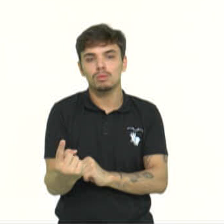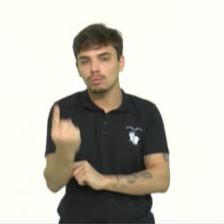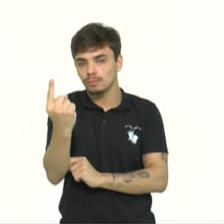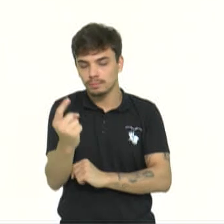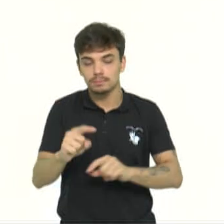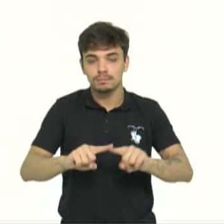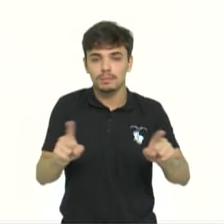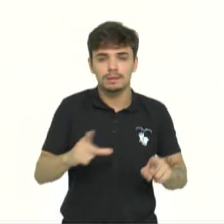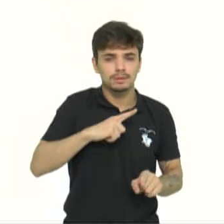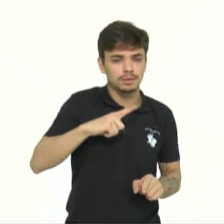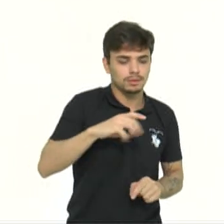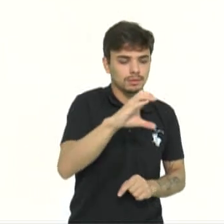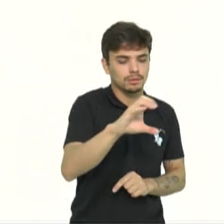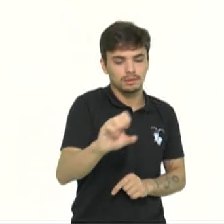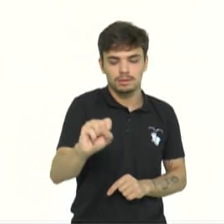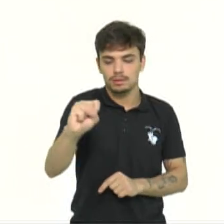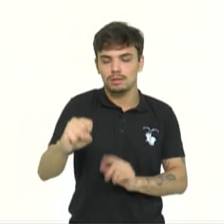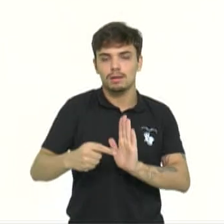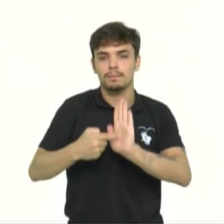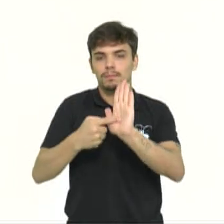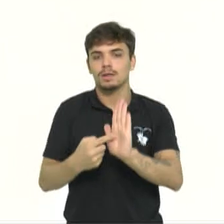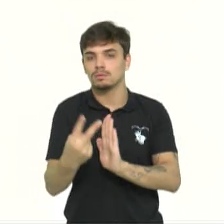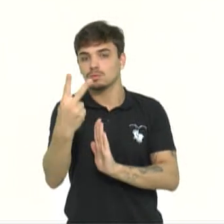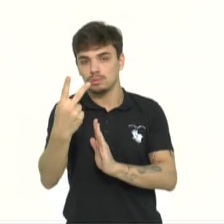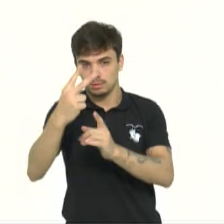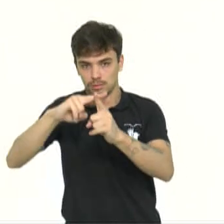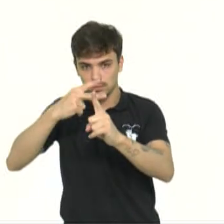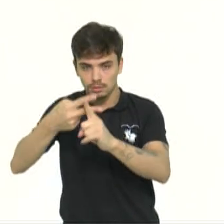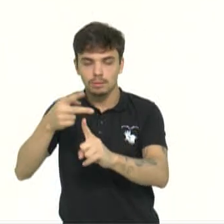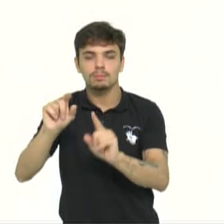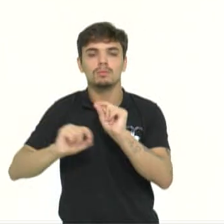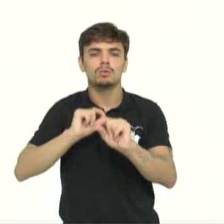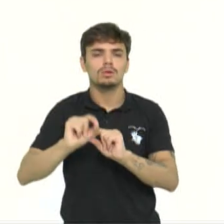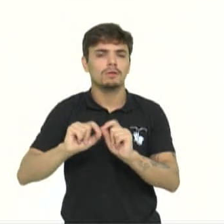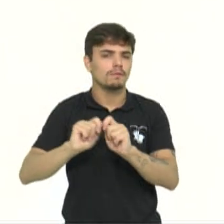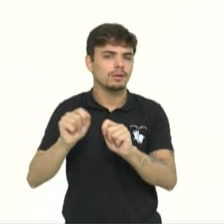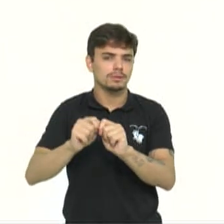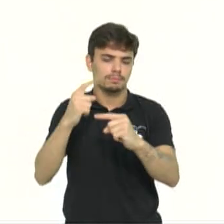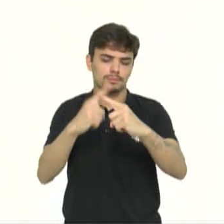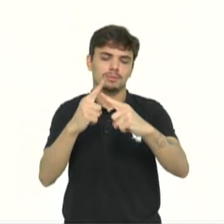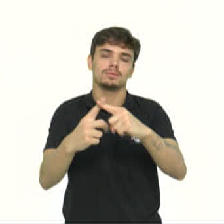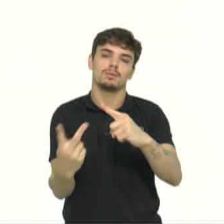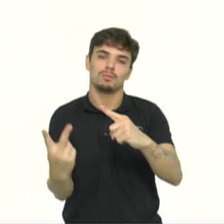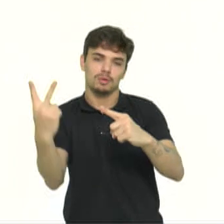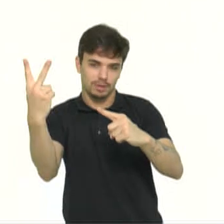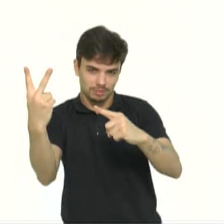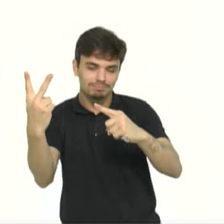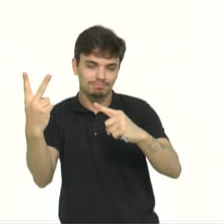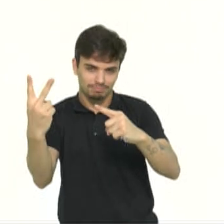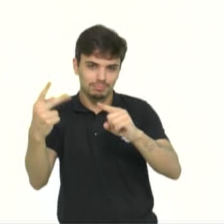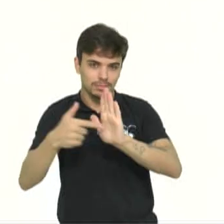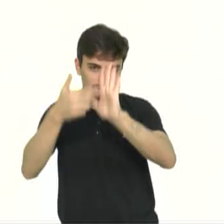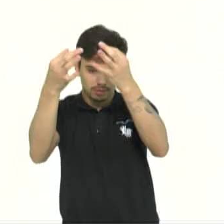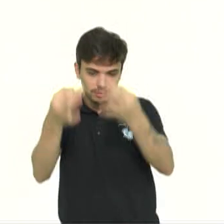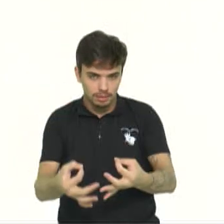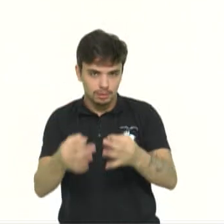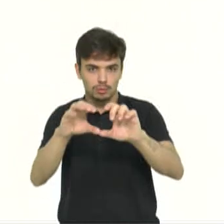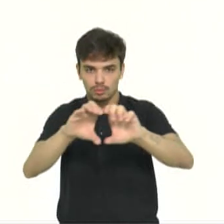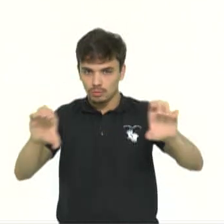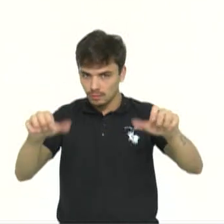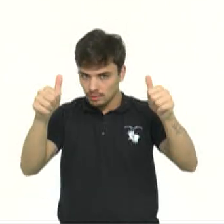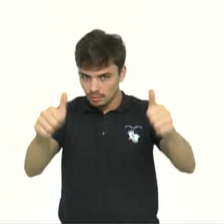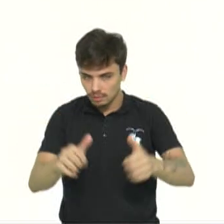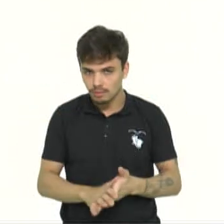gente tem o CS ali, ele aparece duas vezes, a gente vai ter que fazer a multiplicação por 2 para acertar o coeficiente,